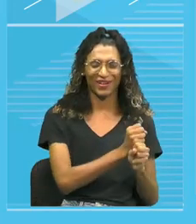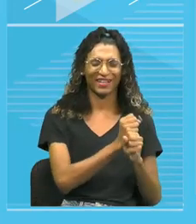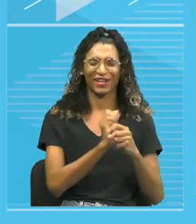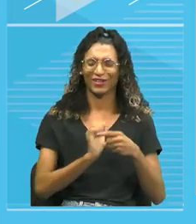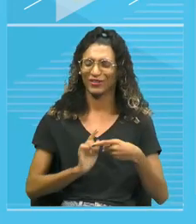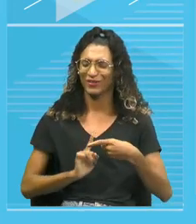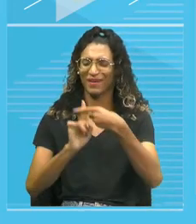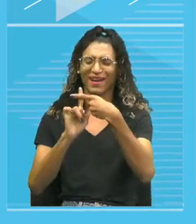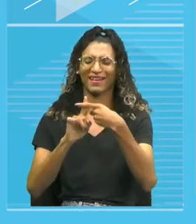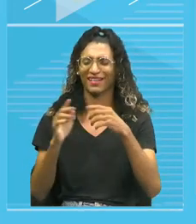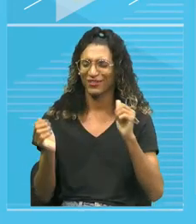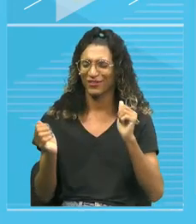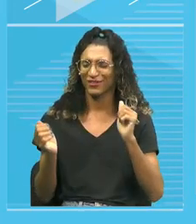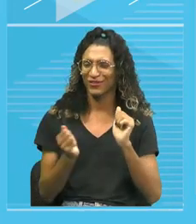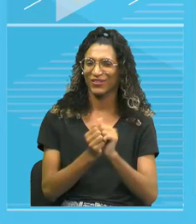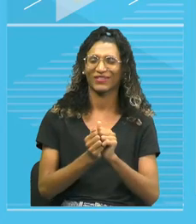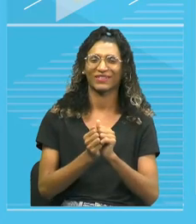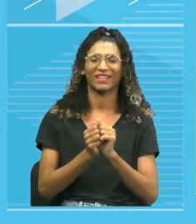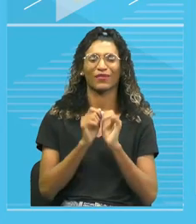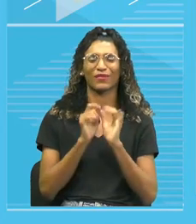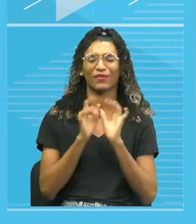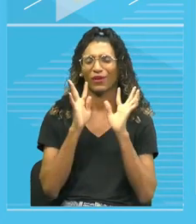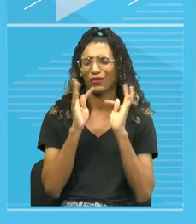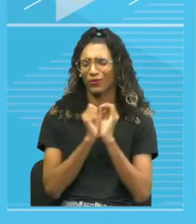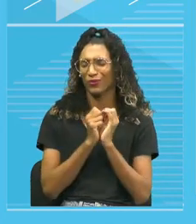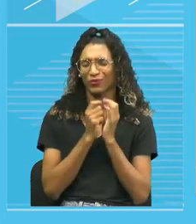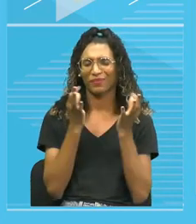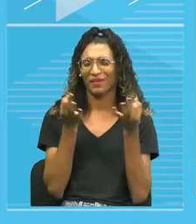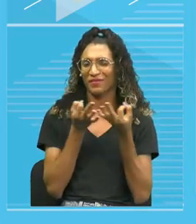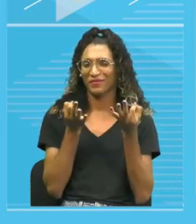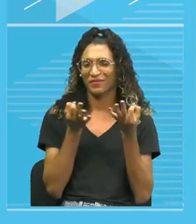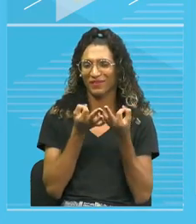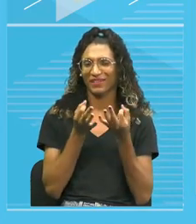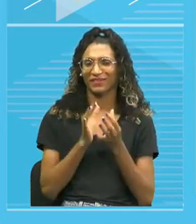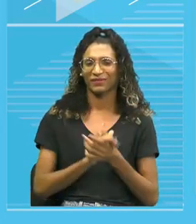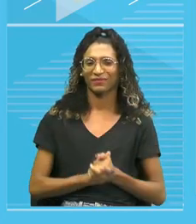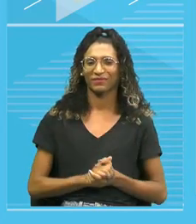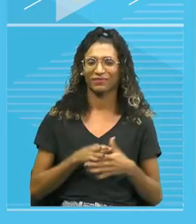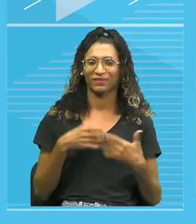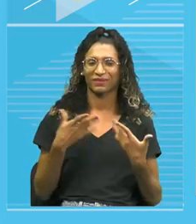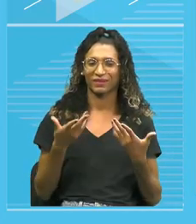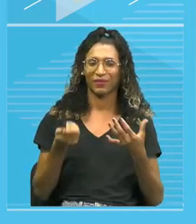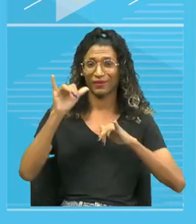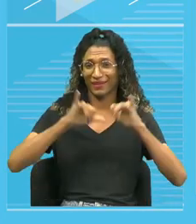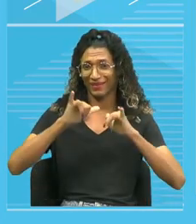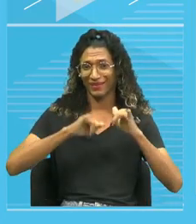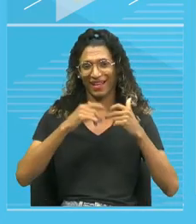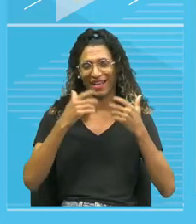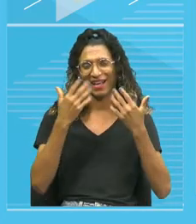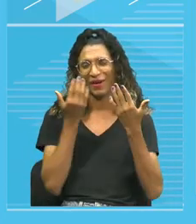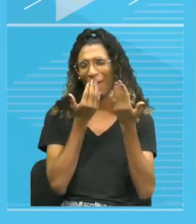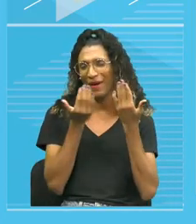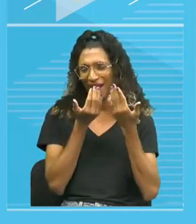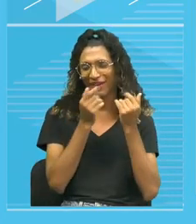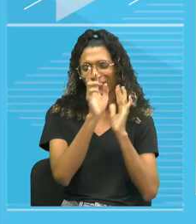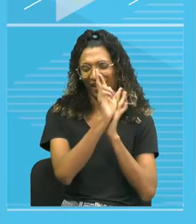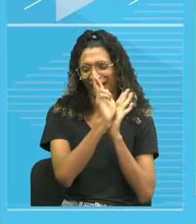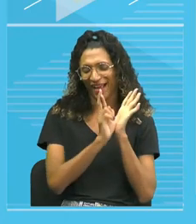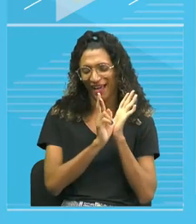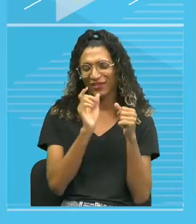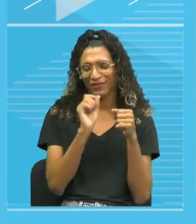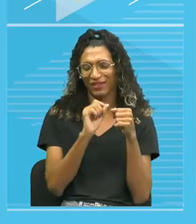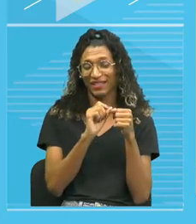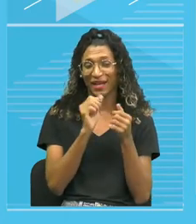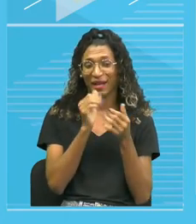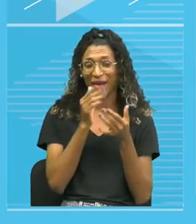coloca colar aí fica tudo bonitinho dá tudo certo meu povo química é uma receita de bolo só seguir passo a